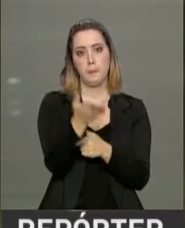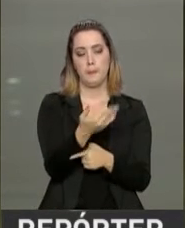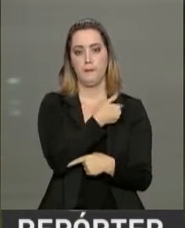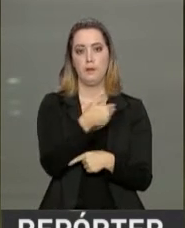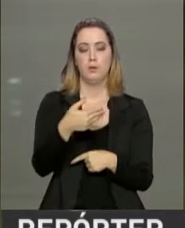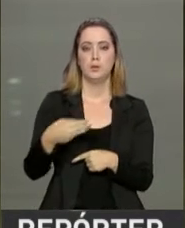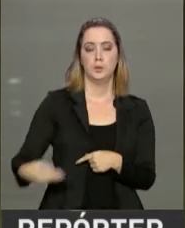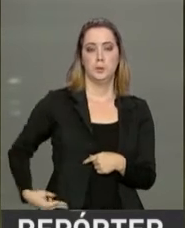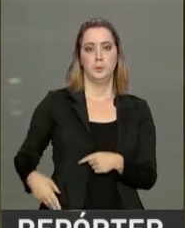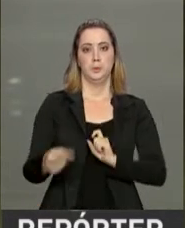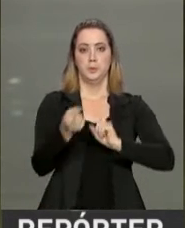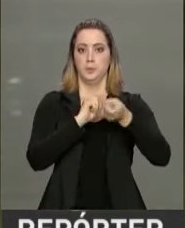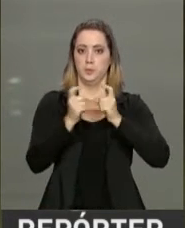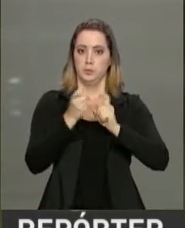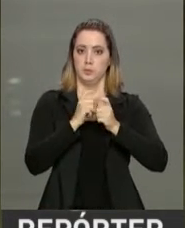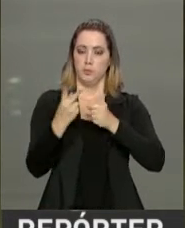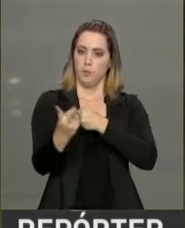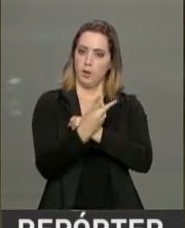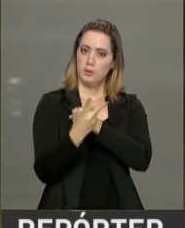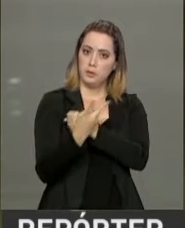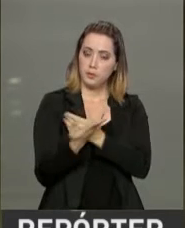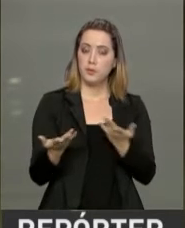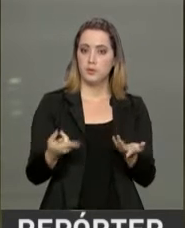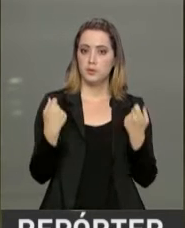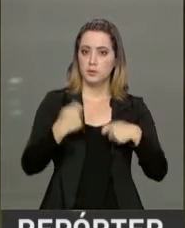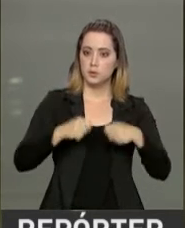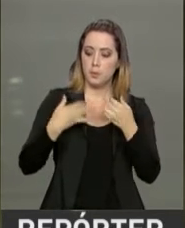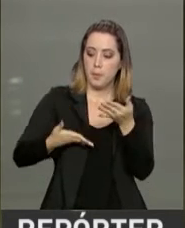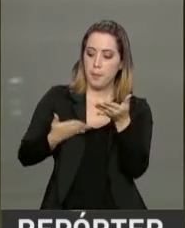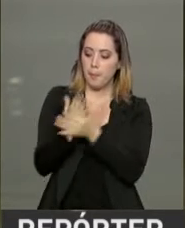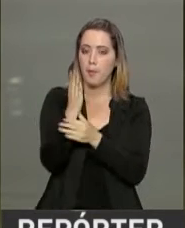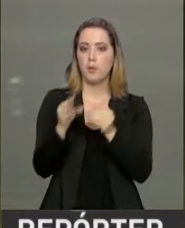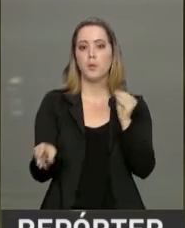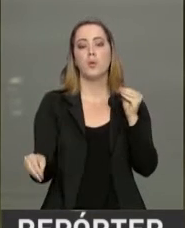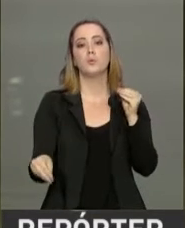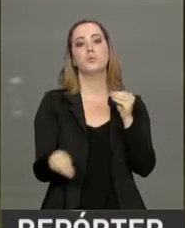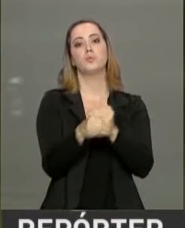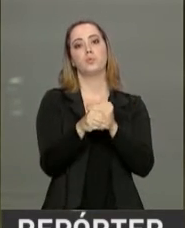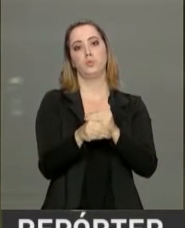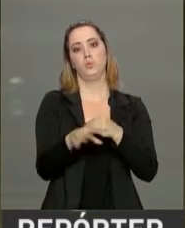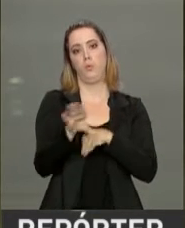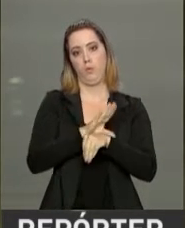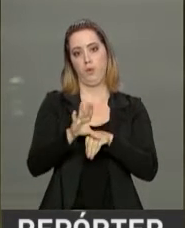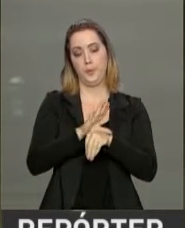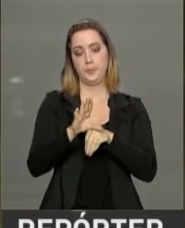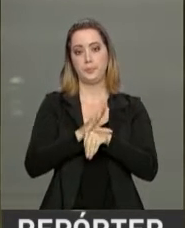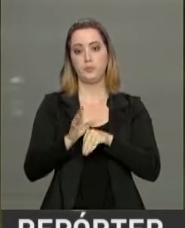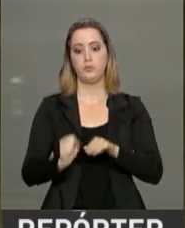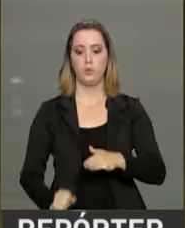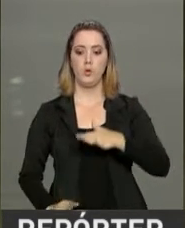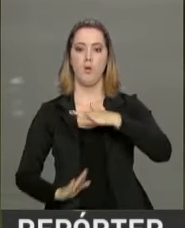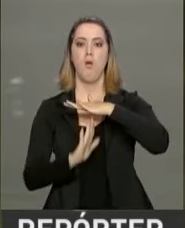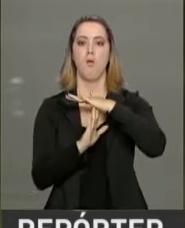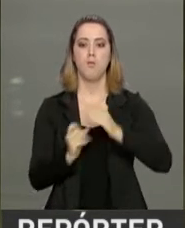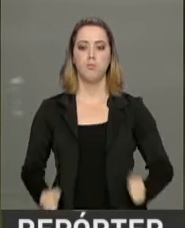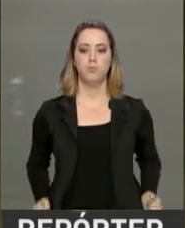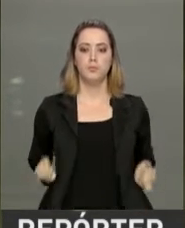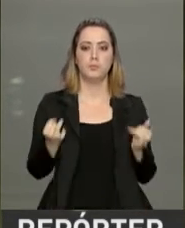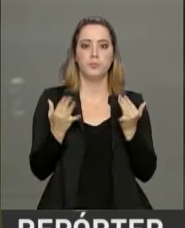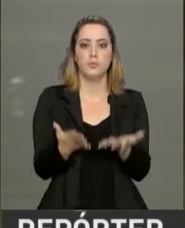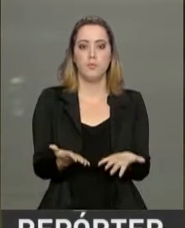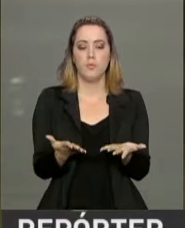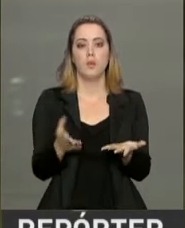o ministro da Fazenda defendeu a aprovação da proposta que estabelece um teto para o aumento dos gastos públicos